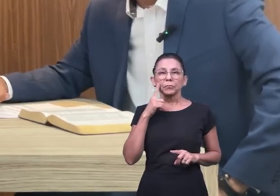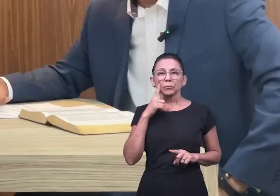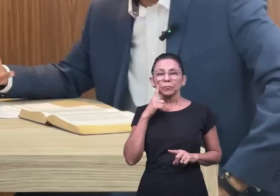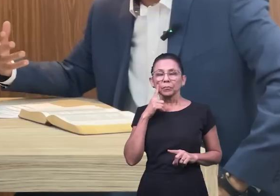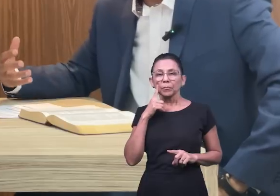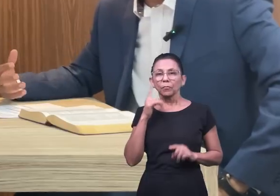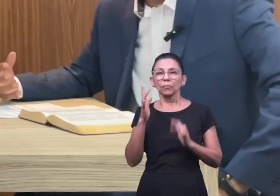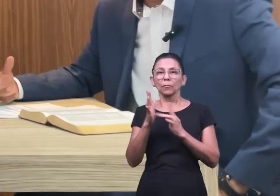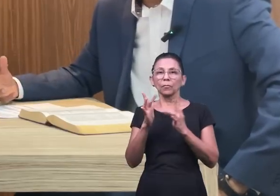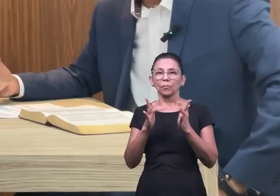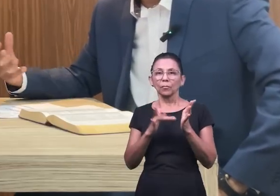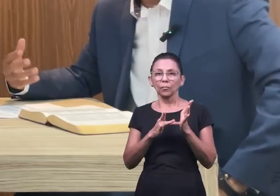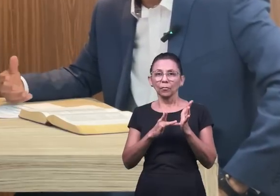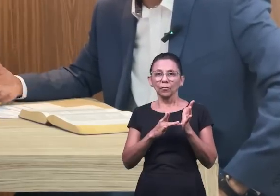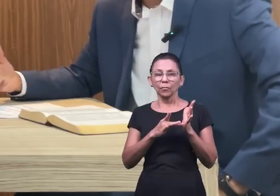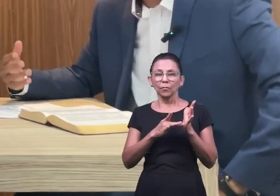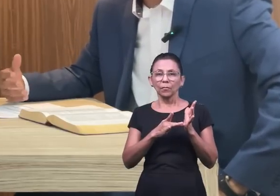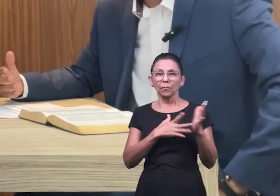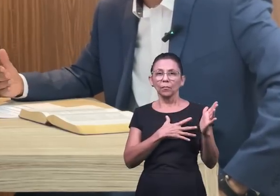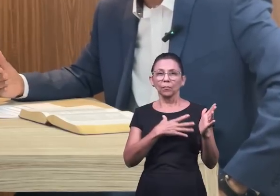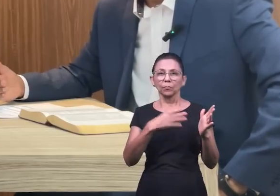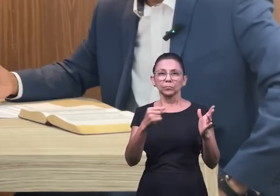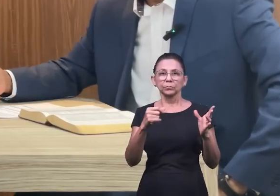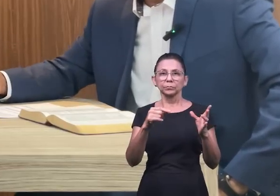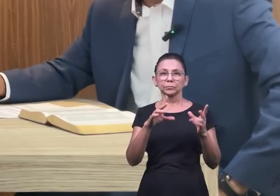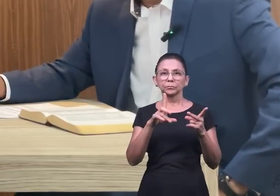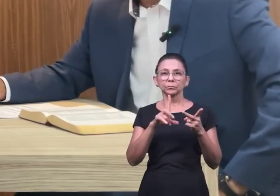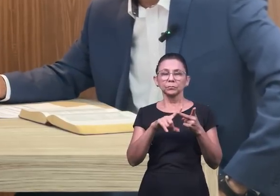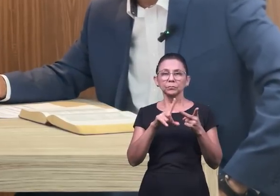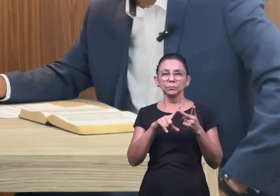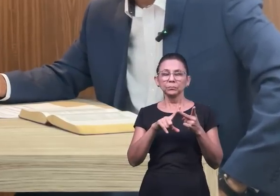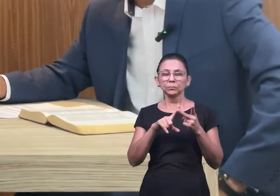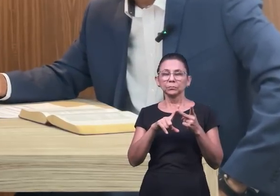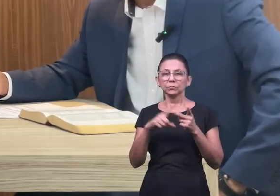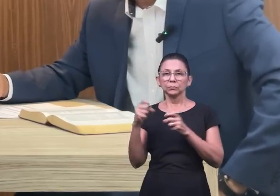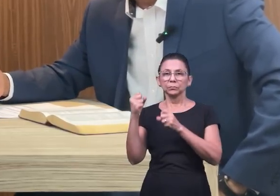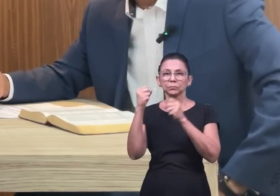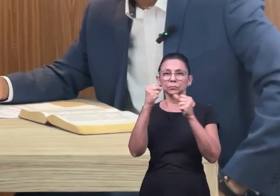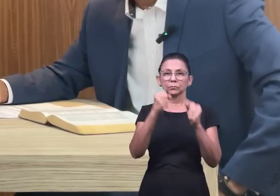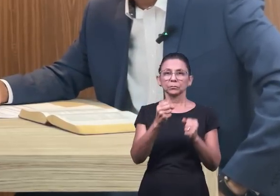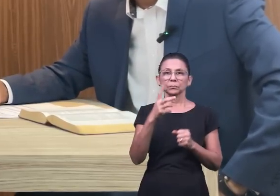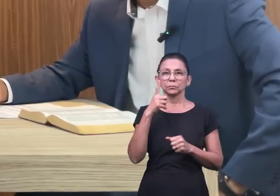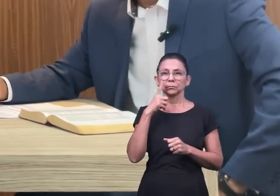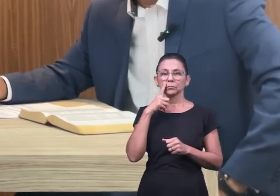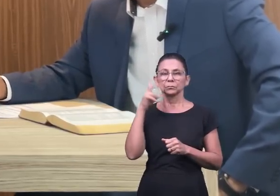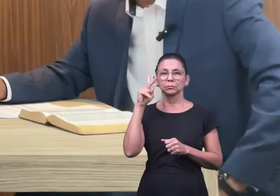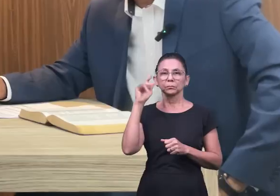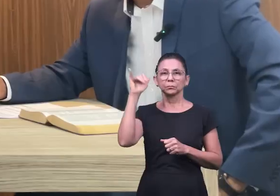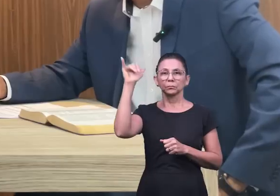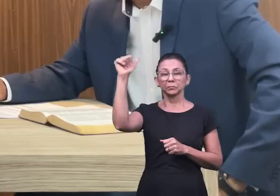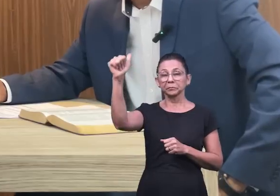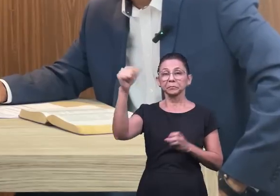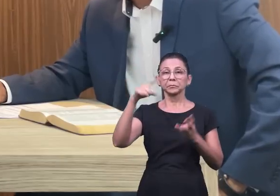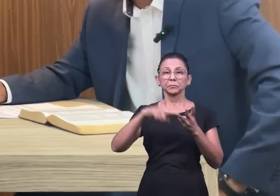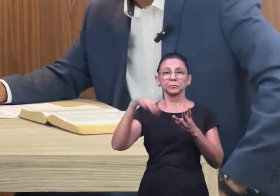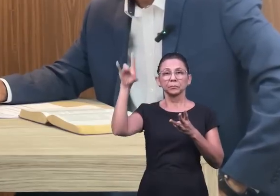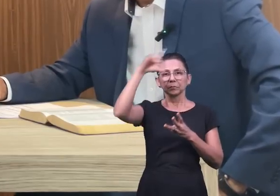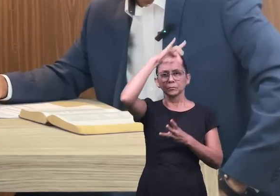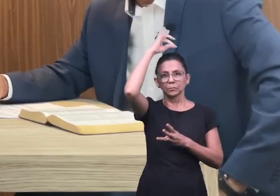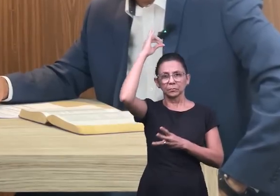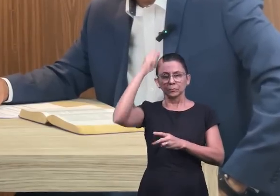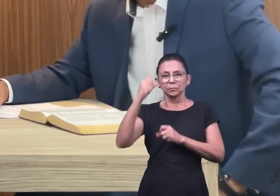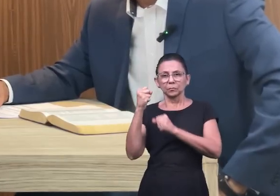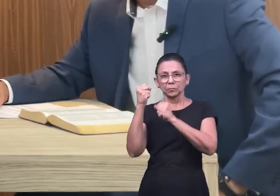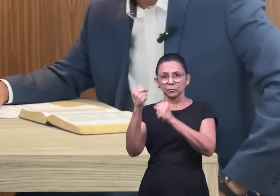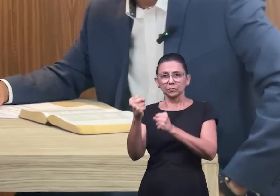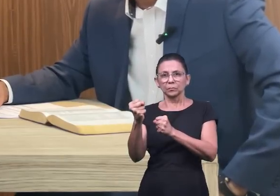e tudo que ressalta em nós, né? A beleza e a riqueza, está na figura do Filho, daquilo que ele fez por nós,